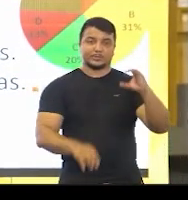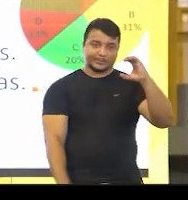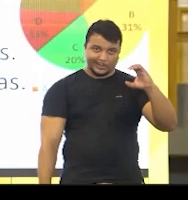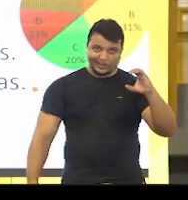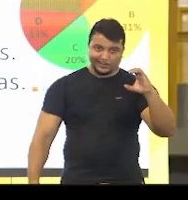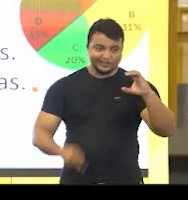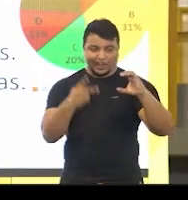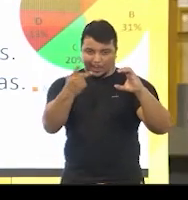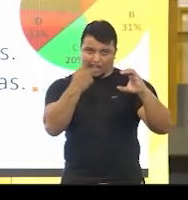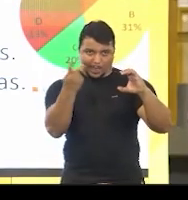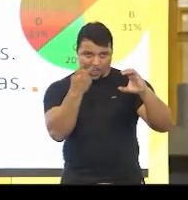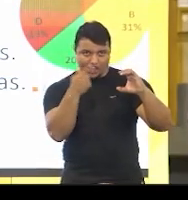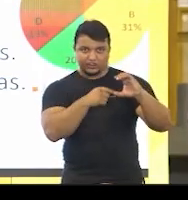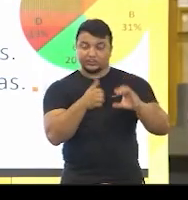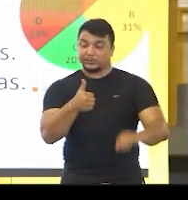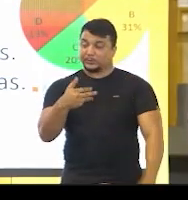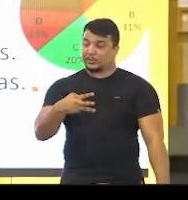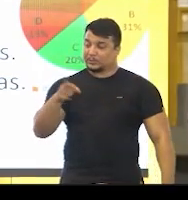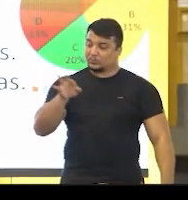opção C,